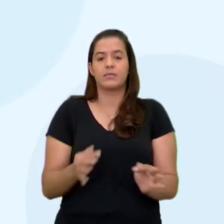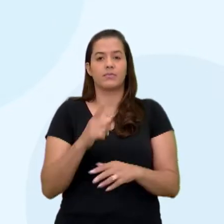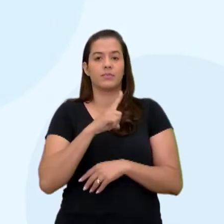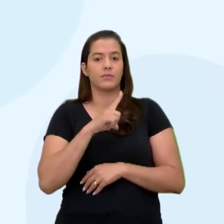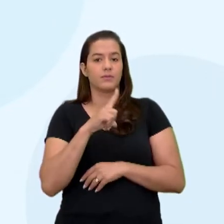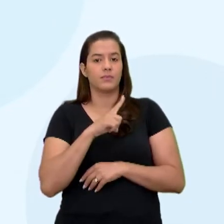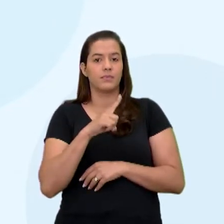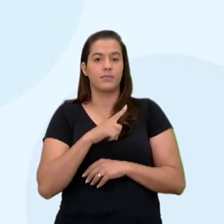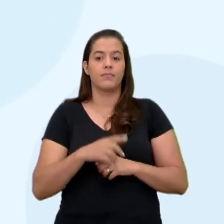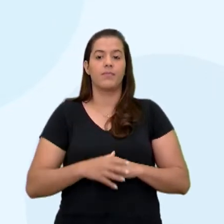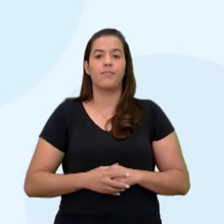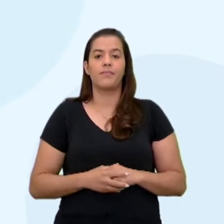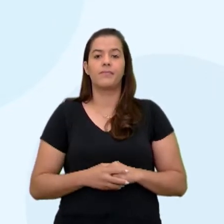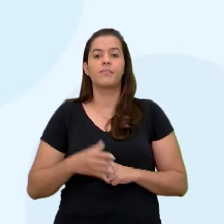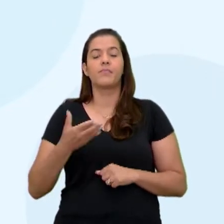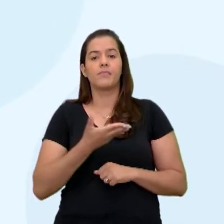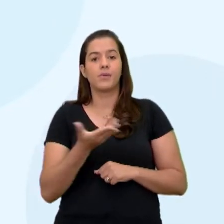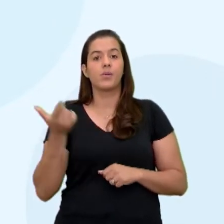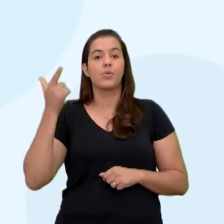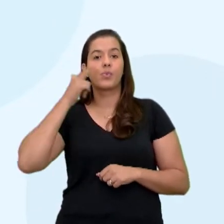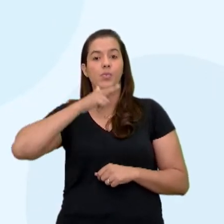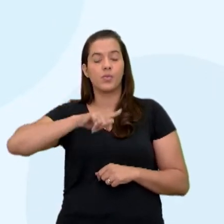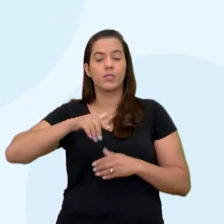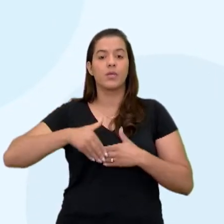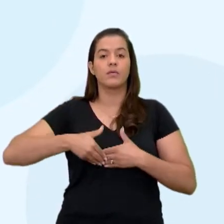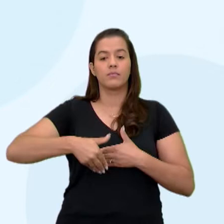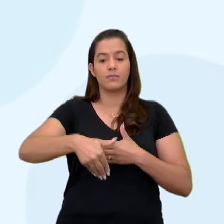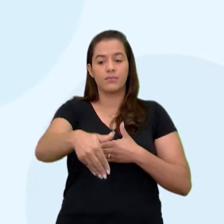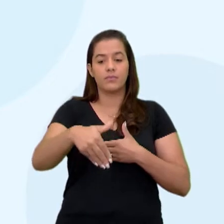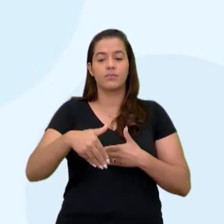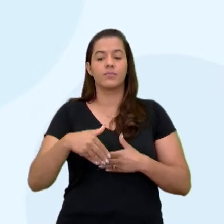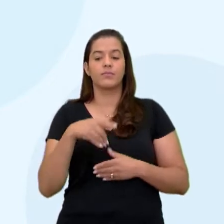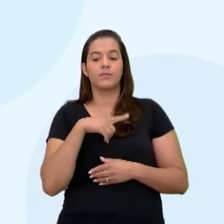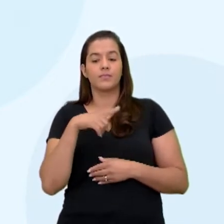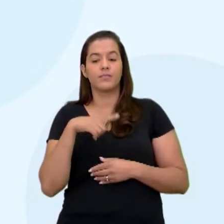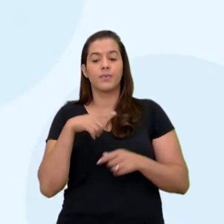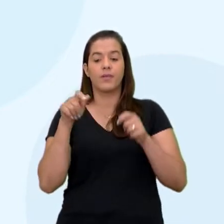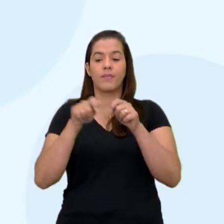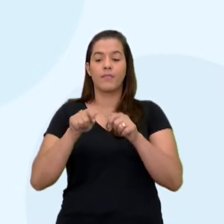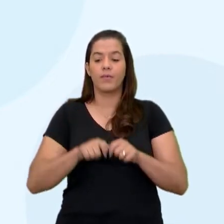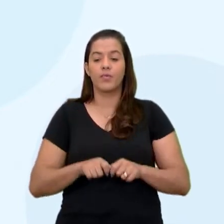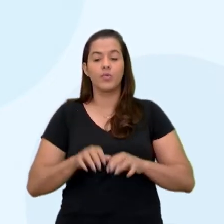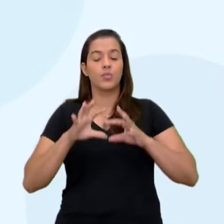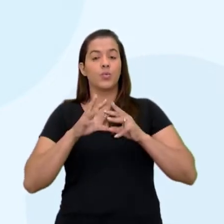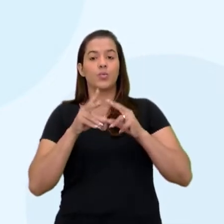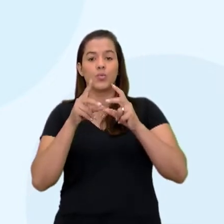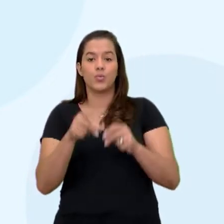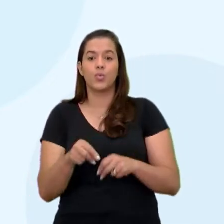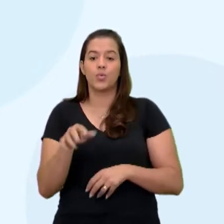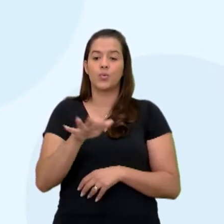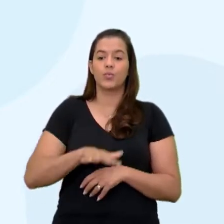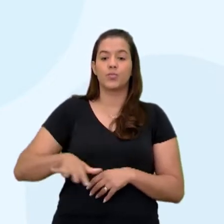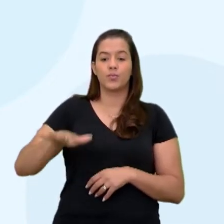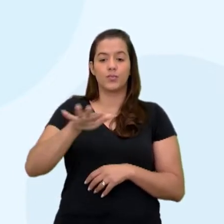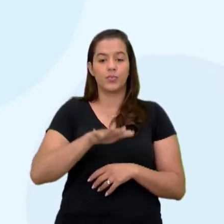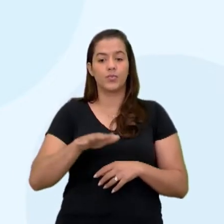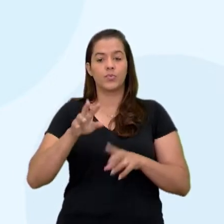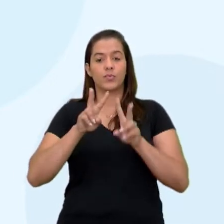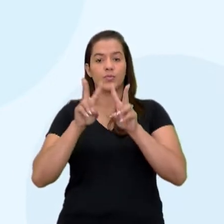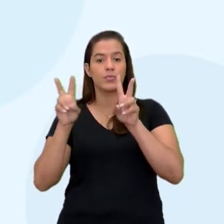seja, e consegue, a partir daí, fazer todo o percurso do